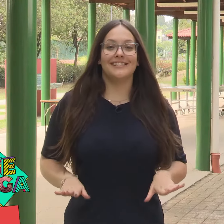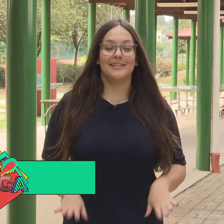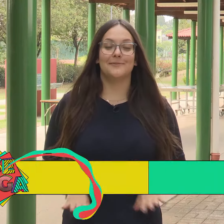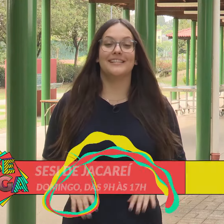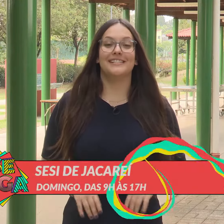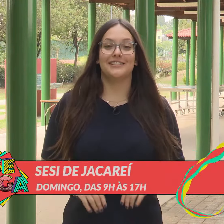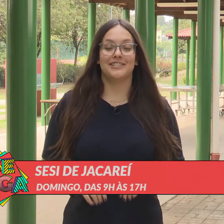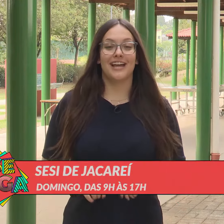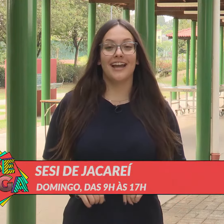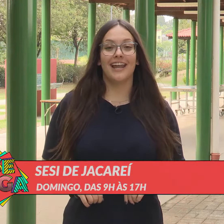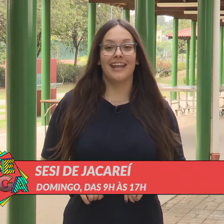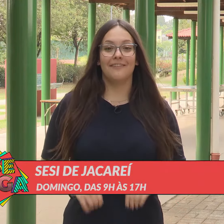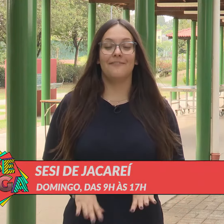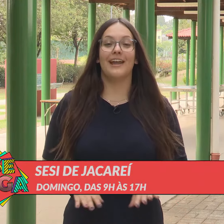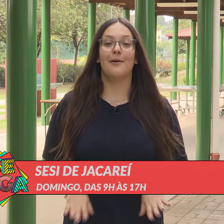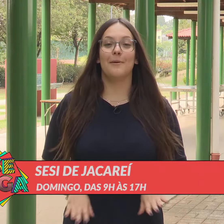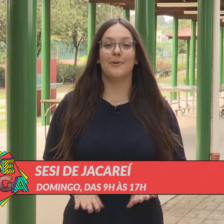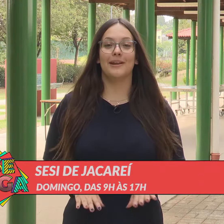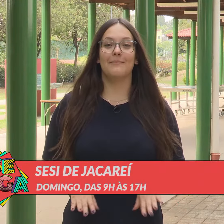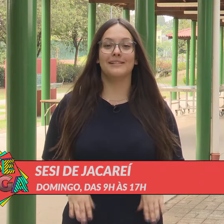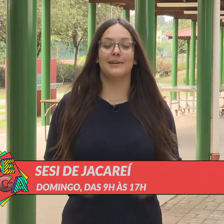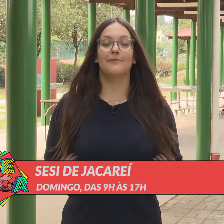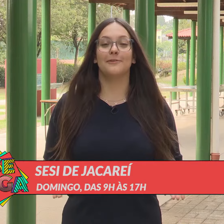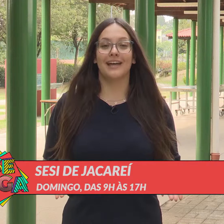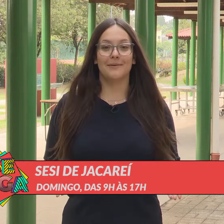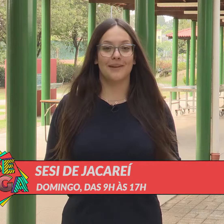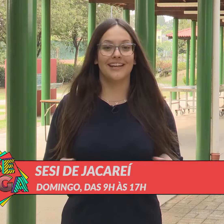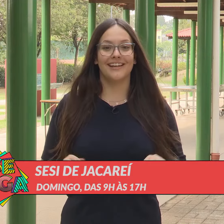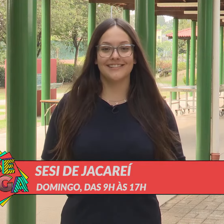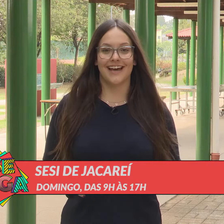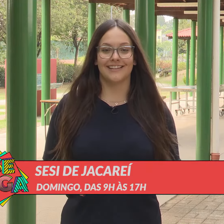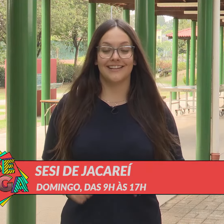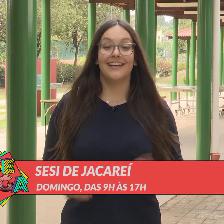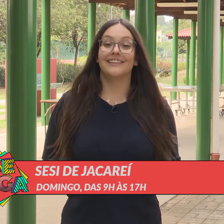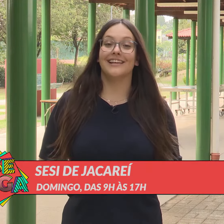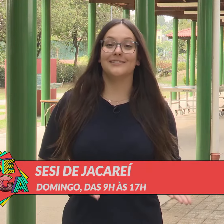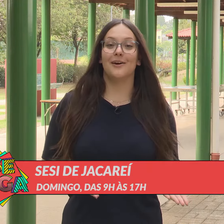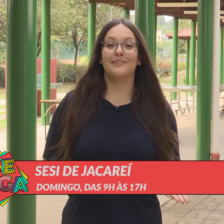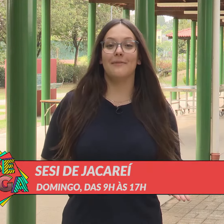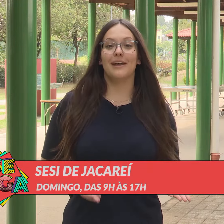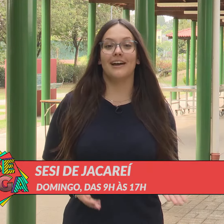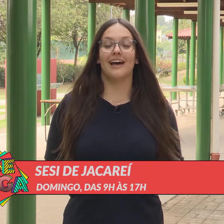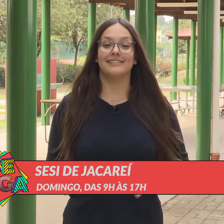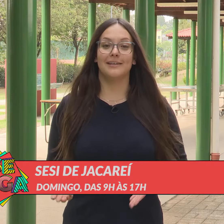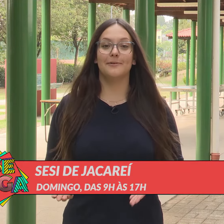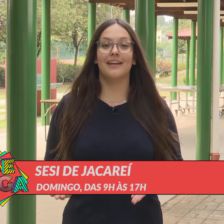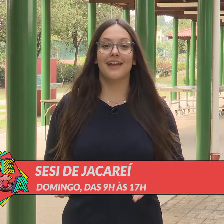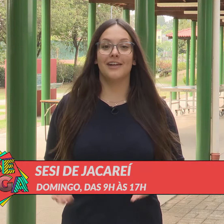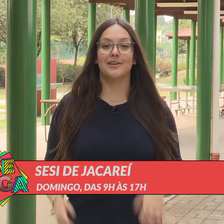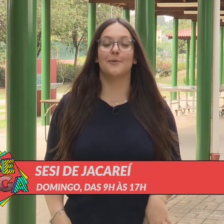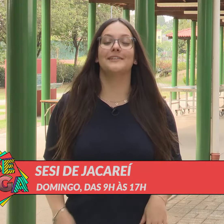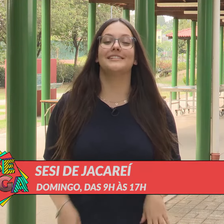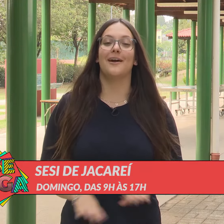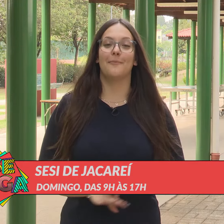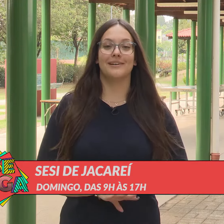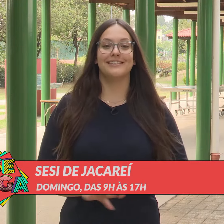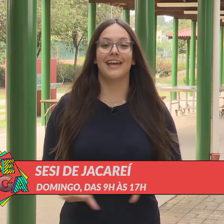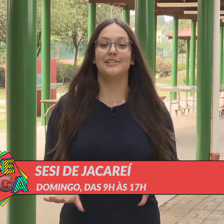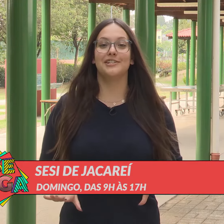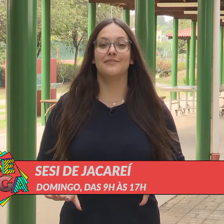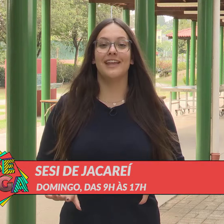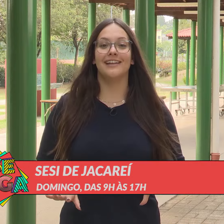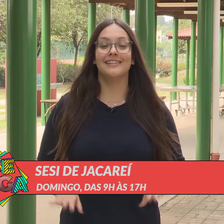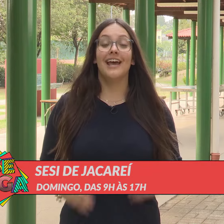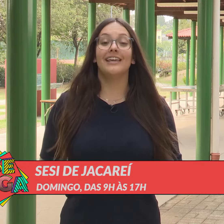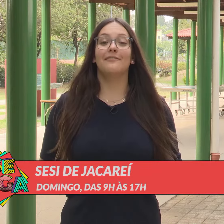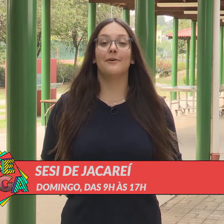dia 13, o SESI de Jacareí fará uma programação voltada para a criançada. Das 9 da manhã às 5 da tarde, acontecerá uma